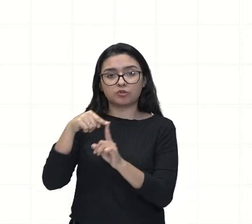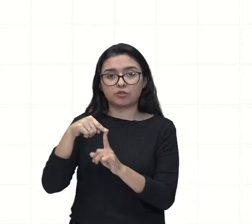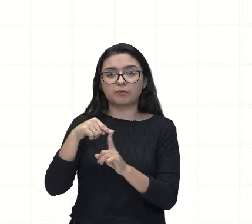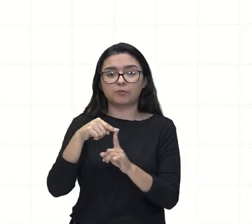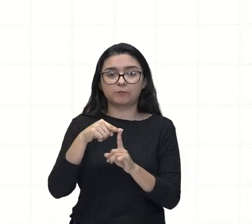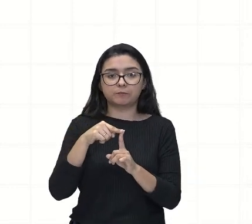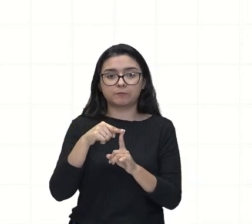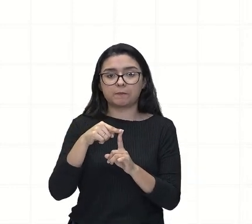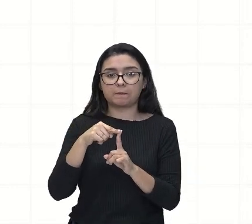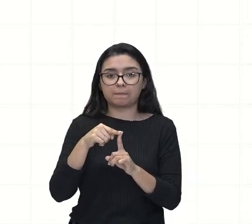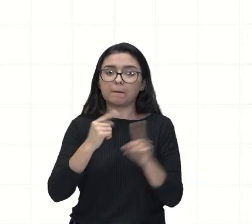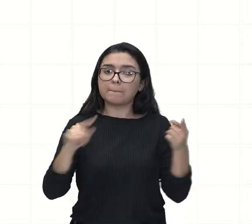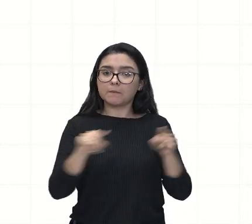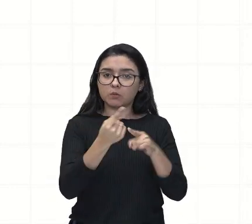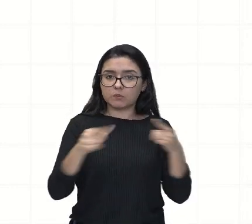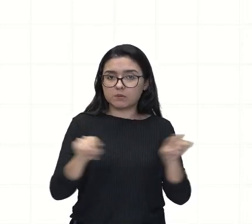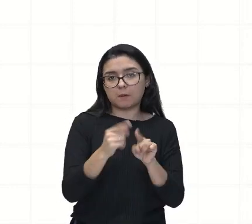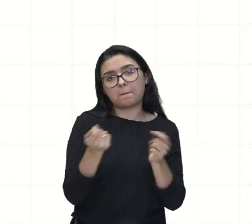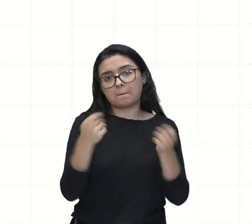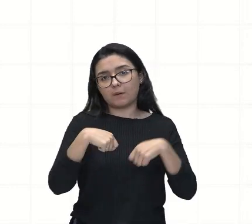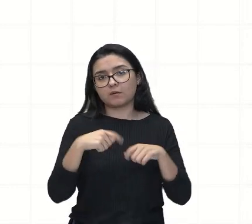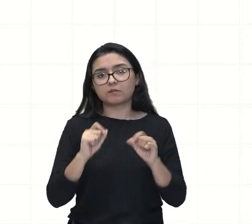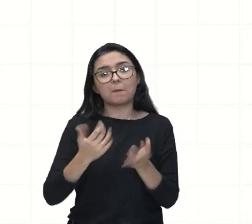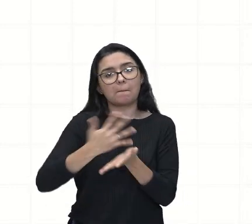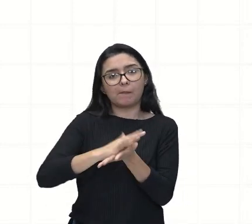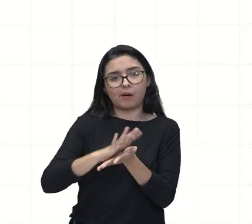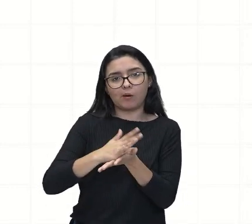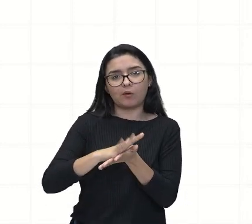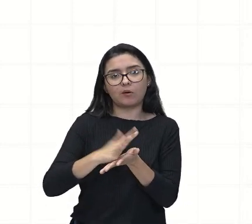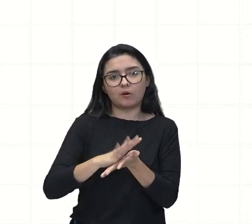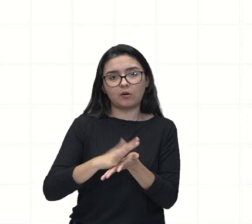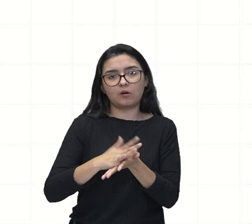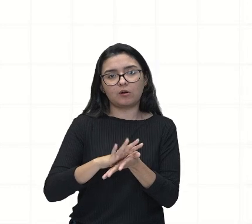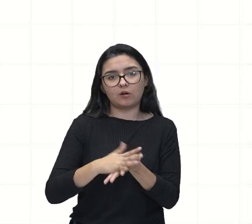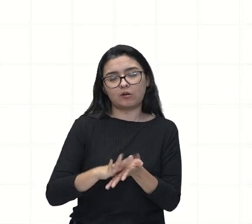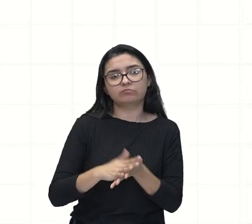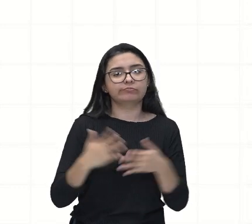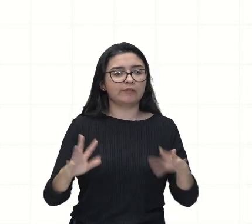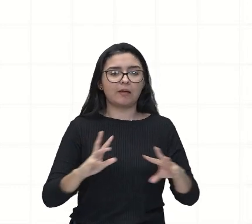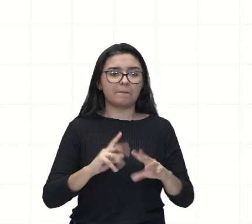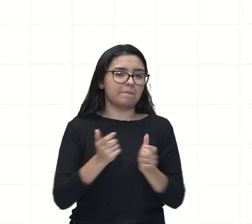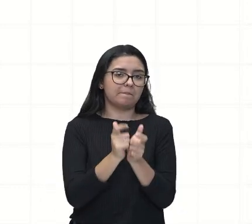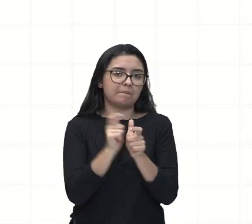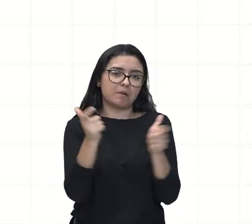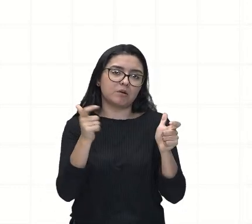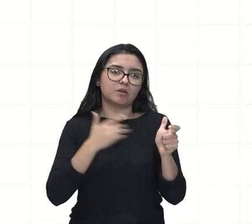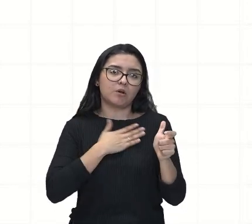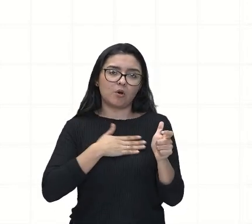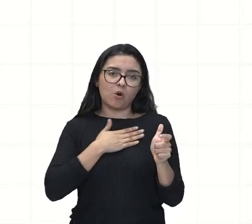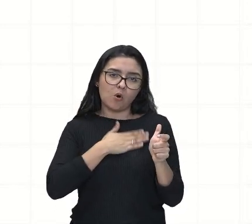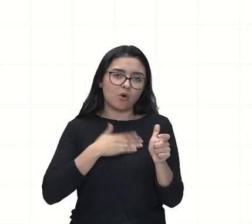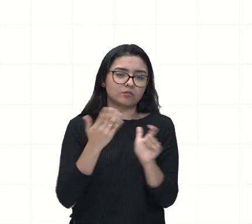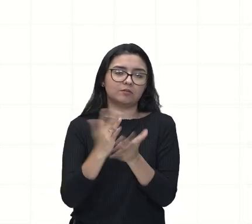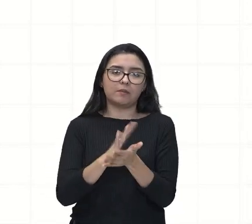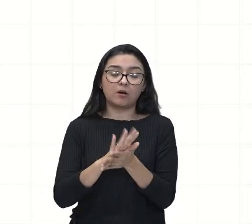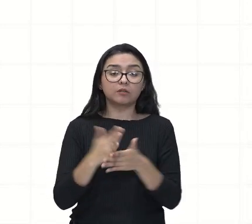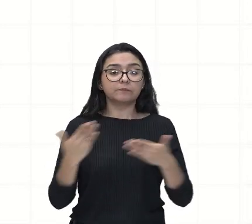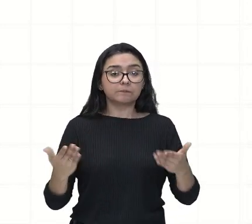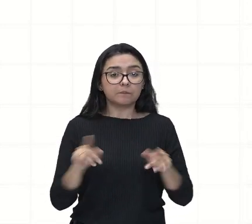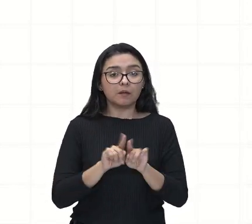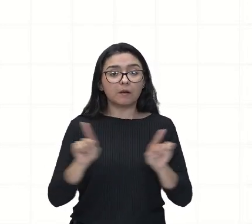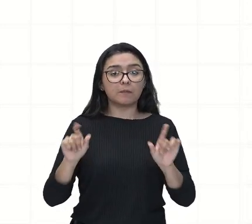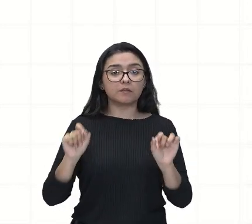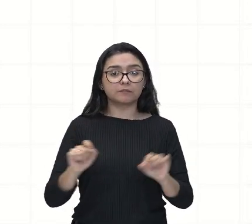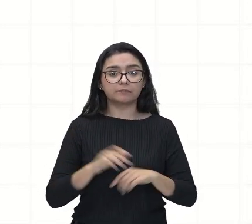né? Provavelmente deve ser pagode, porque a maioria gosta. Então aqui, ó, nós